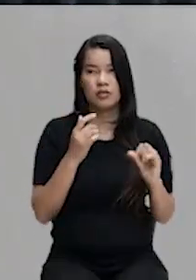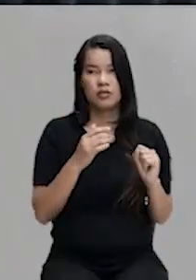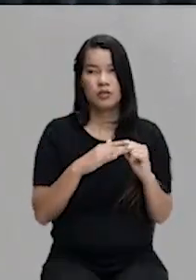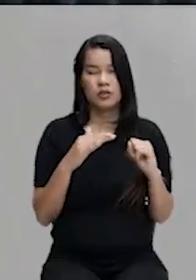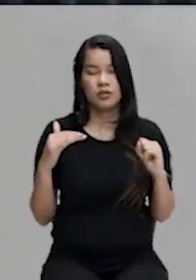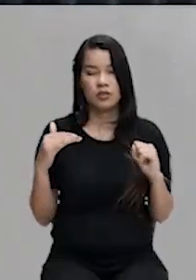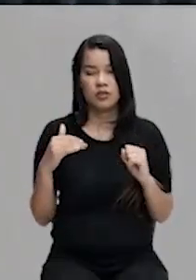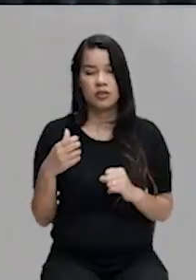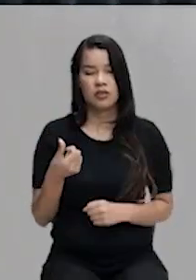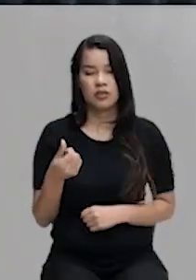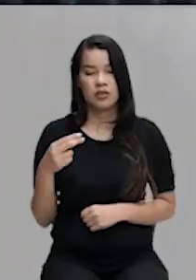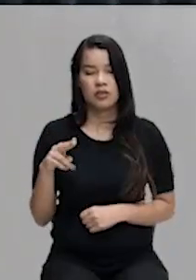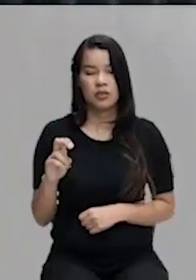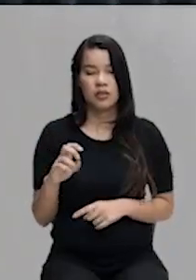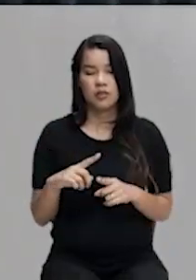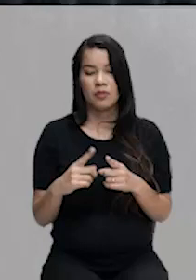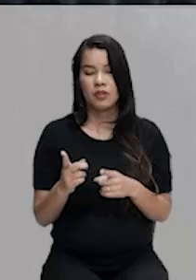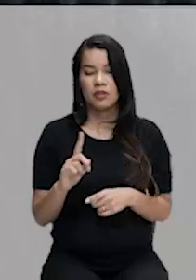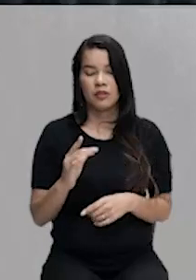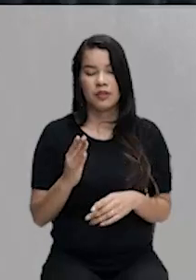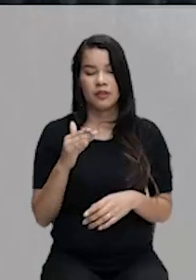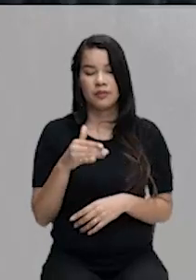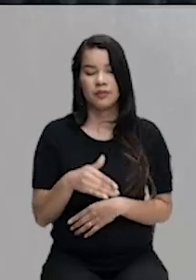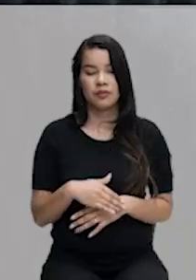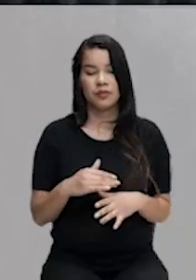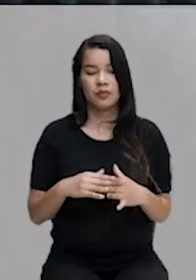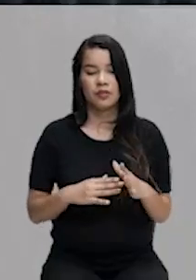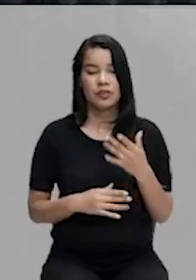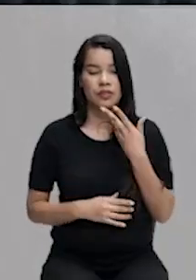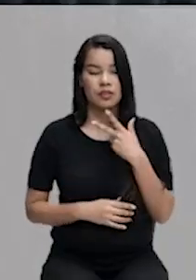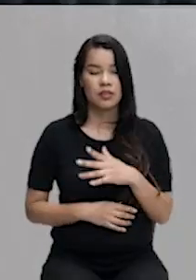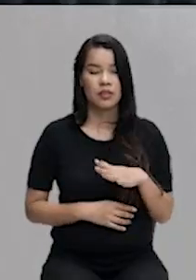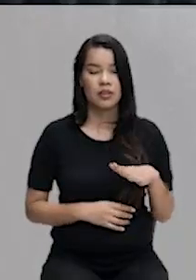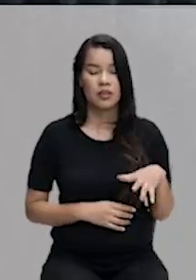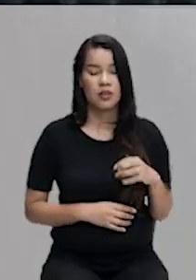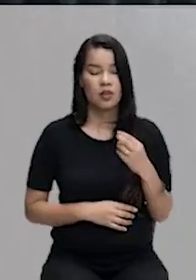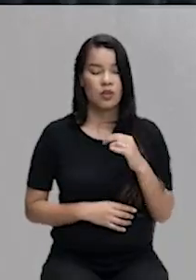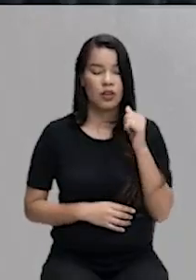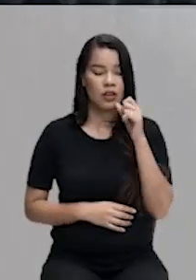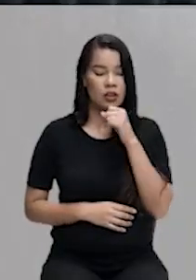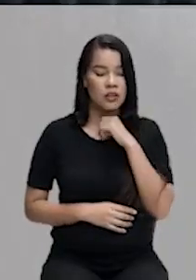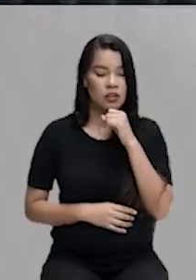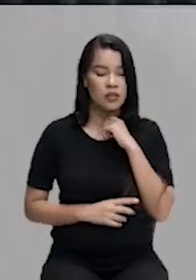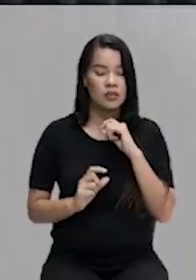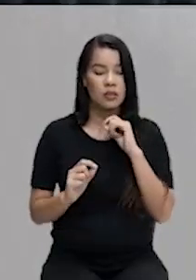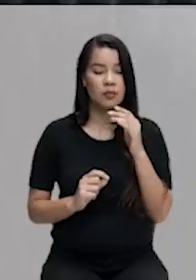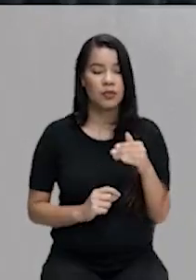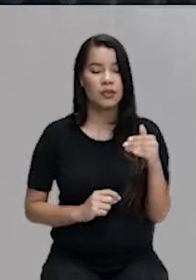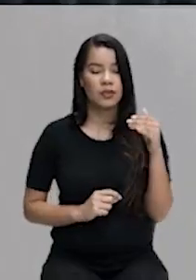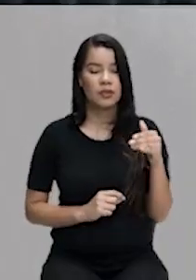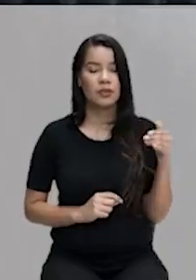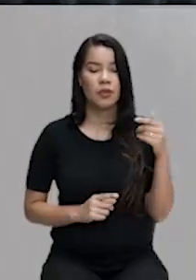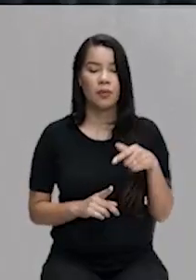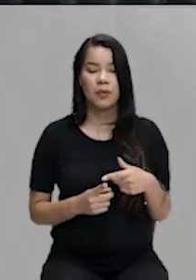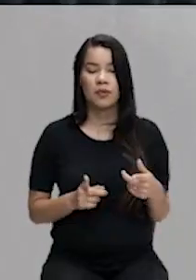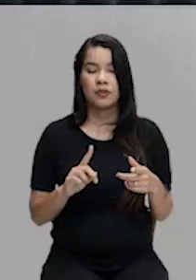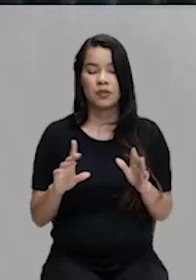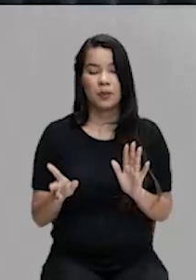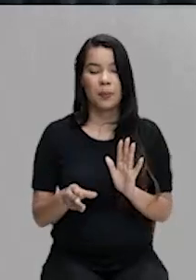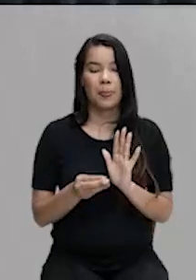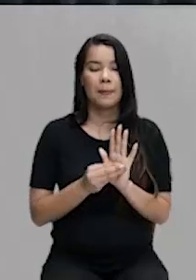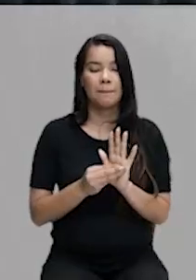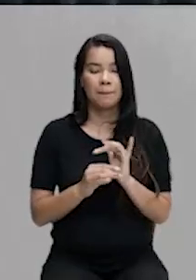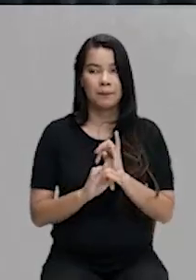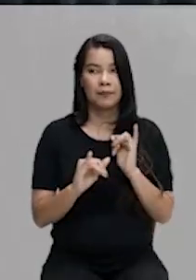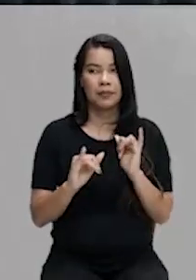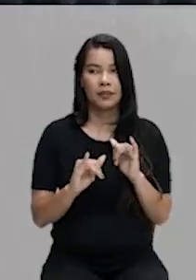mas aí não entram todas aquelas crianças, aqueles outros idosos que participam, mas não estão inseridos nesses dados. Por